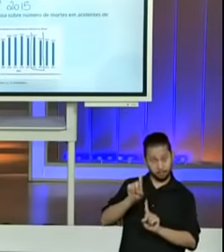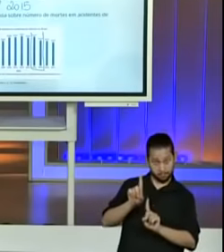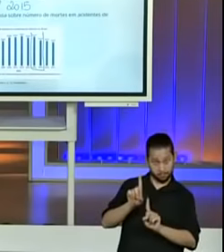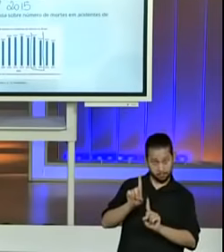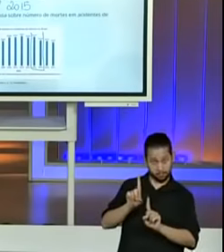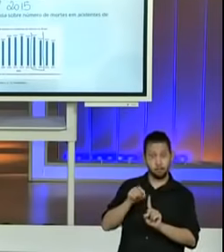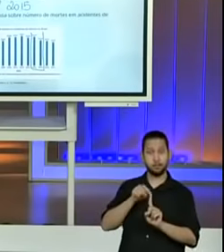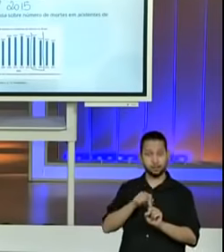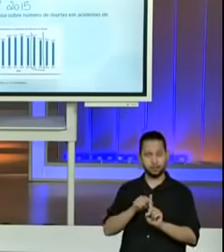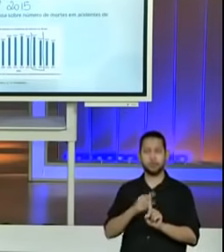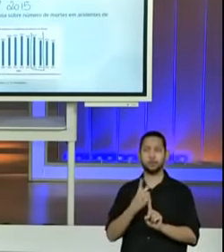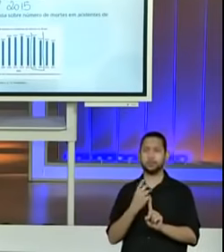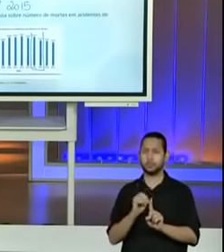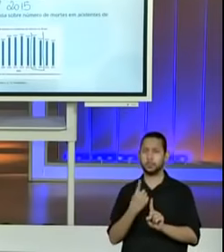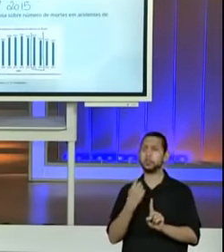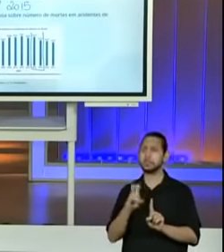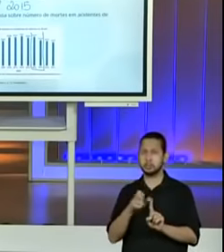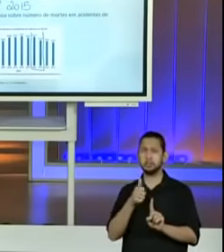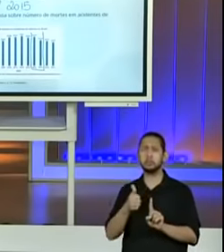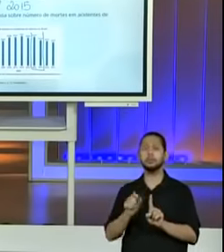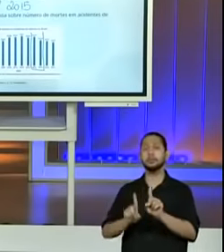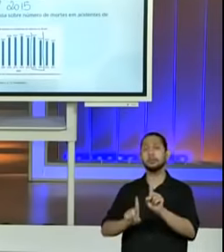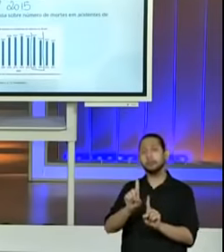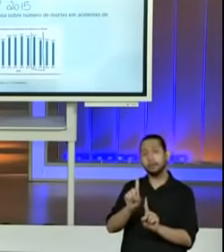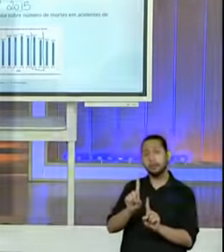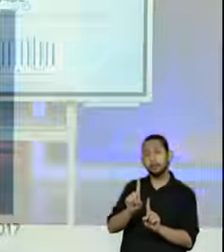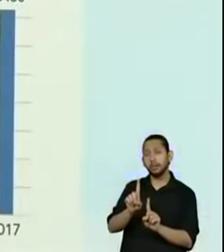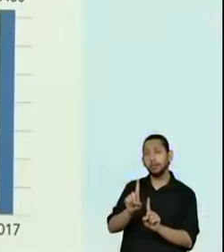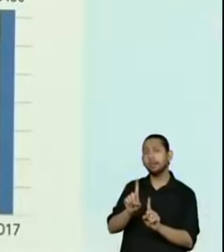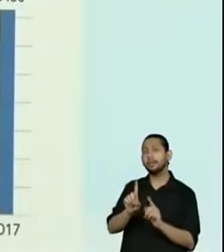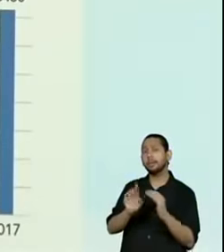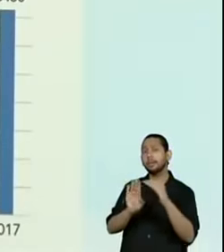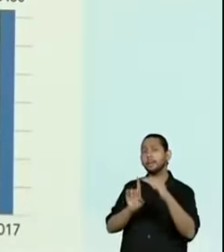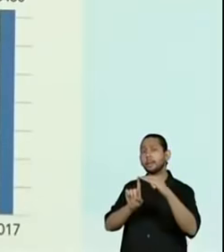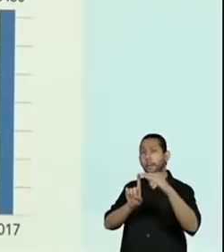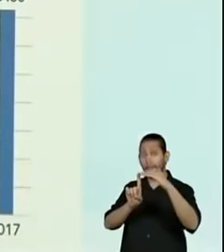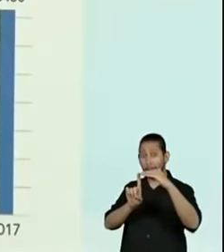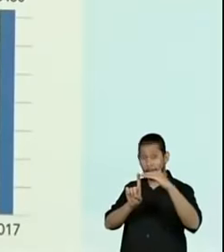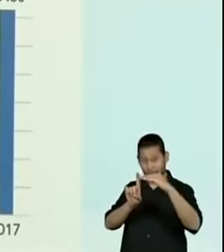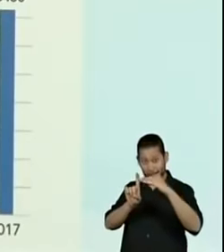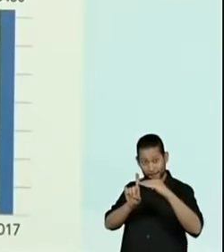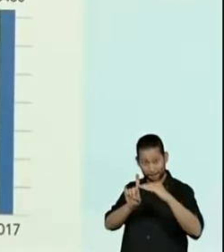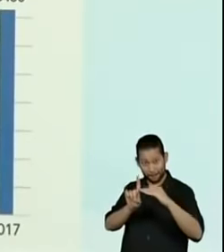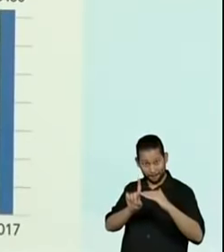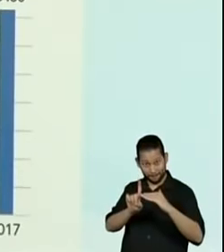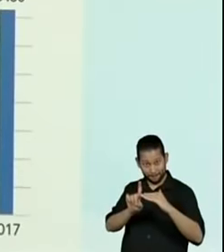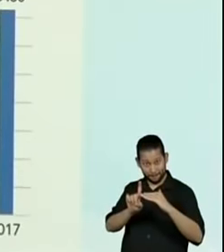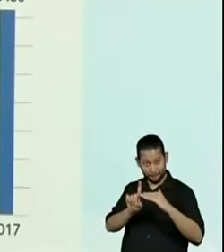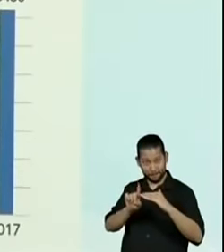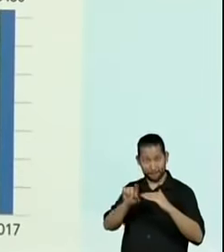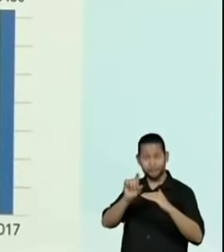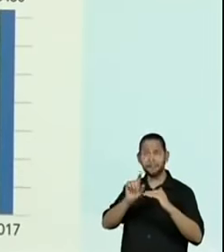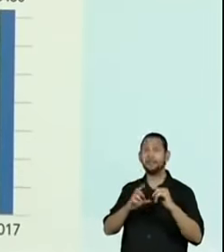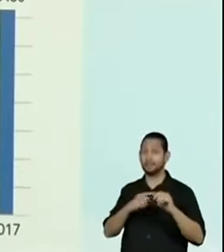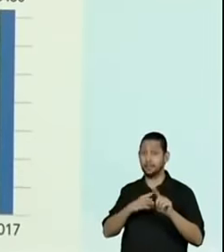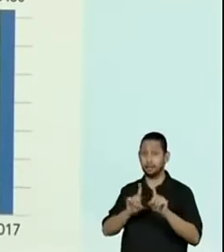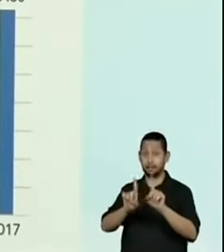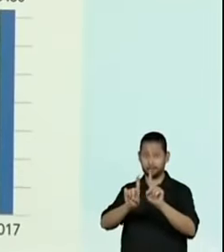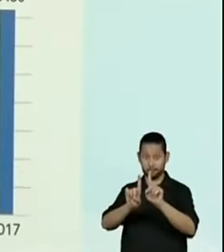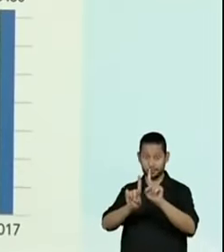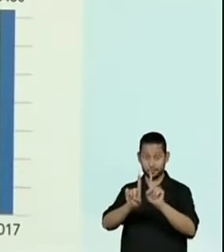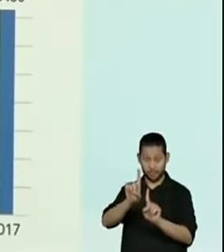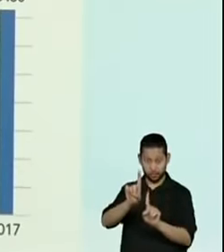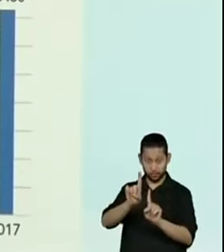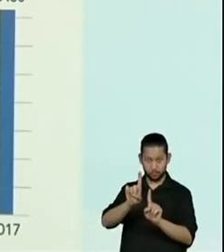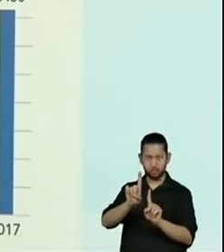encontrou que é 2015. Mas foi quanto a menos? E aí, façam a conta em casa vocês também. E aí só dá para